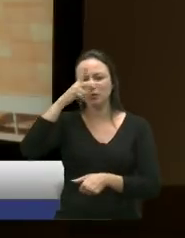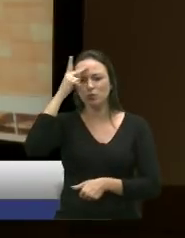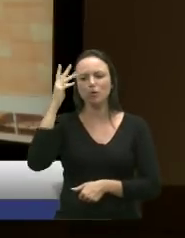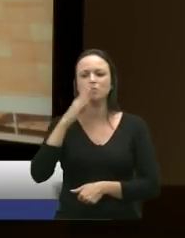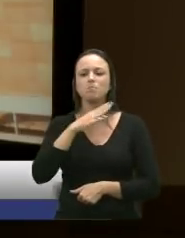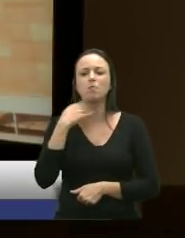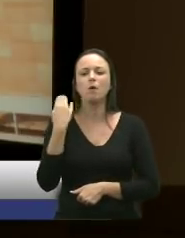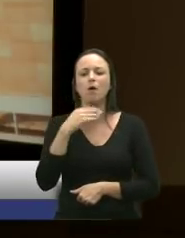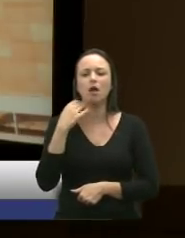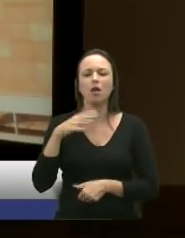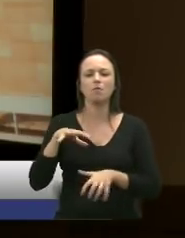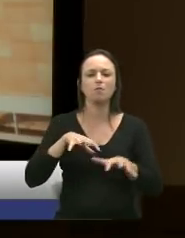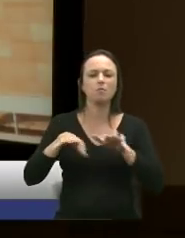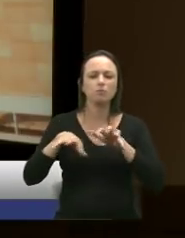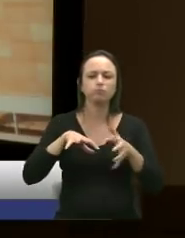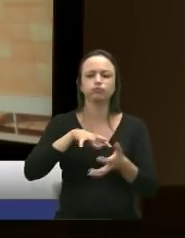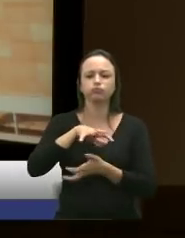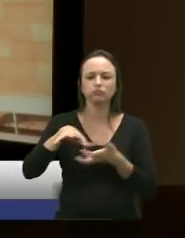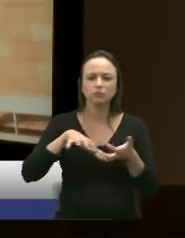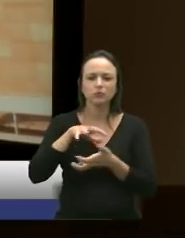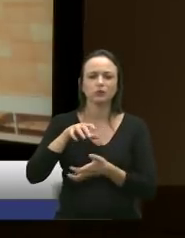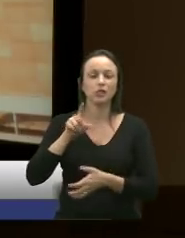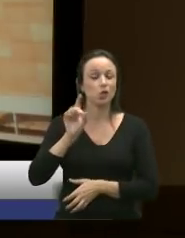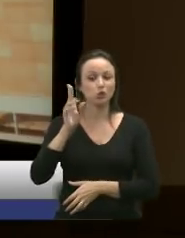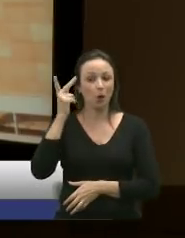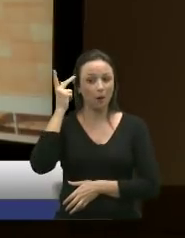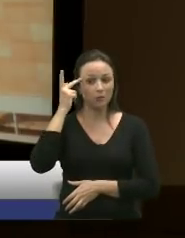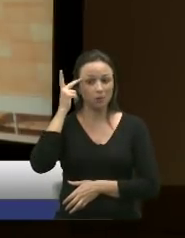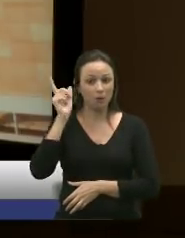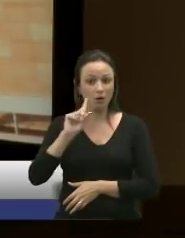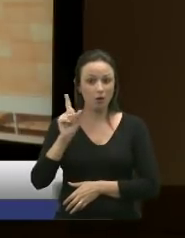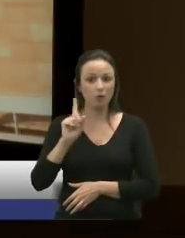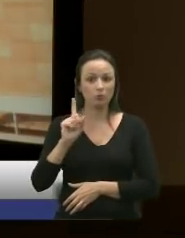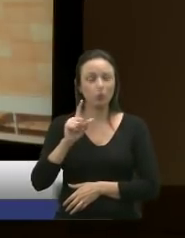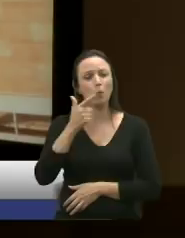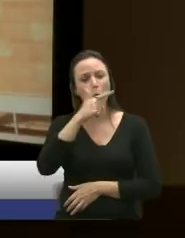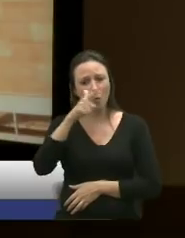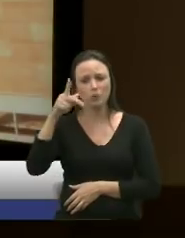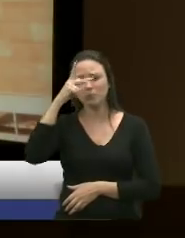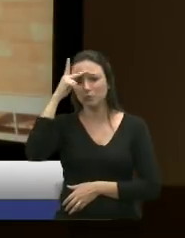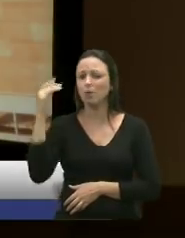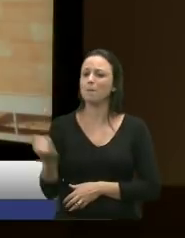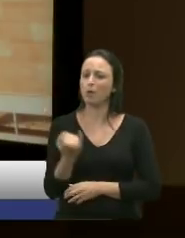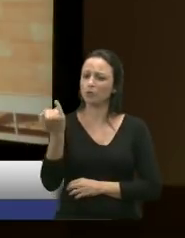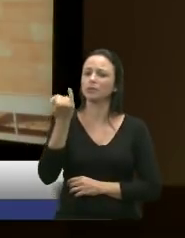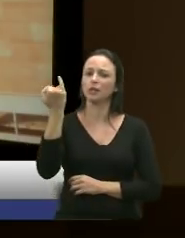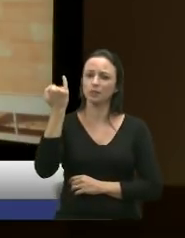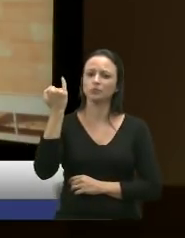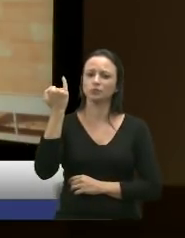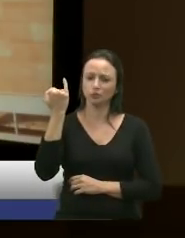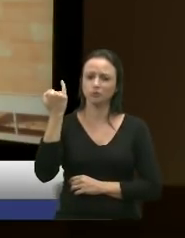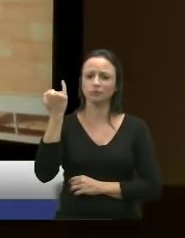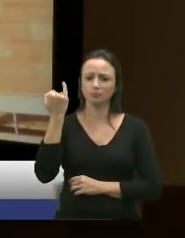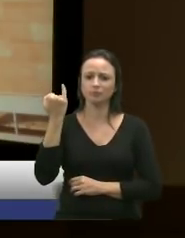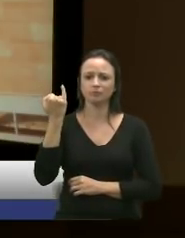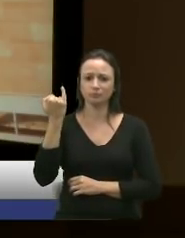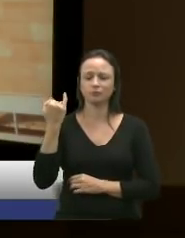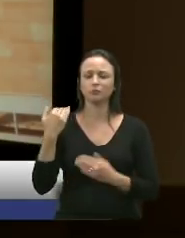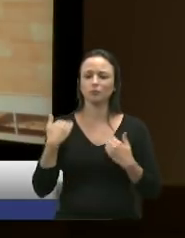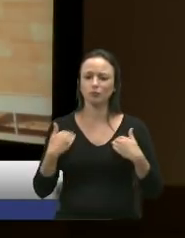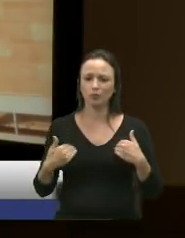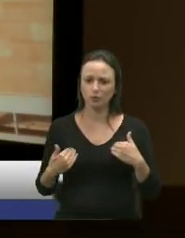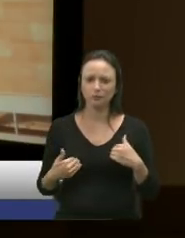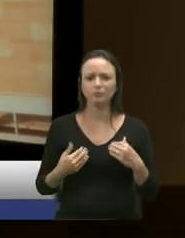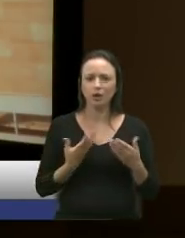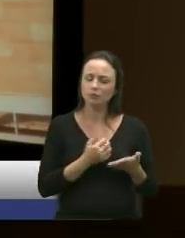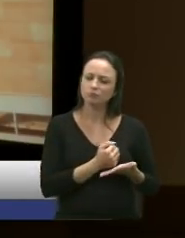São Paulo e não só eram paulistas. Além de outros que foram importantes, cujos restos mortais foram transladados